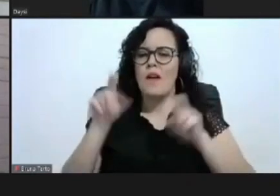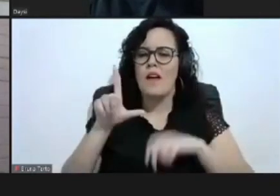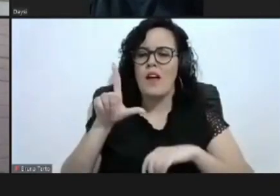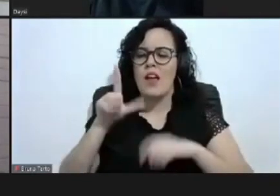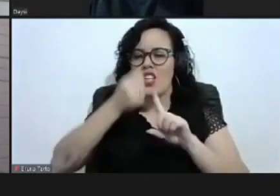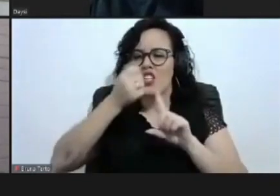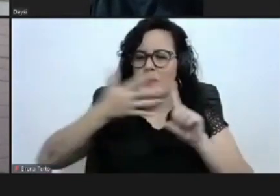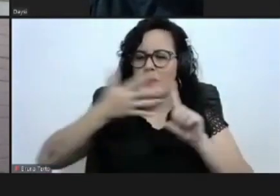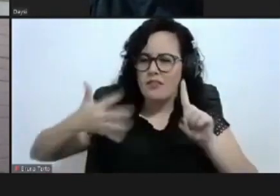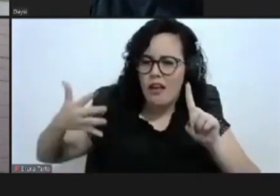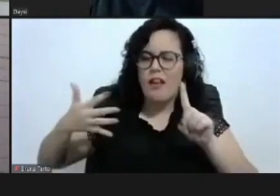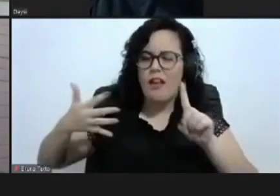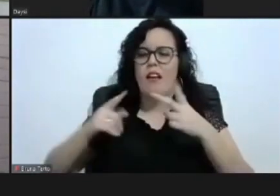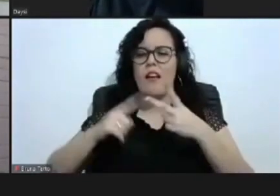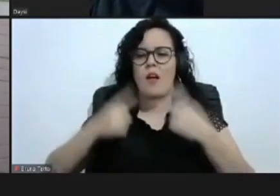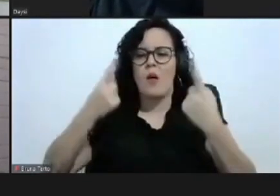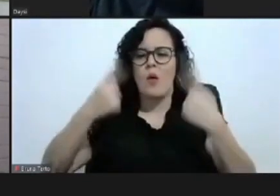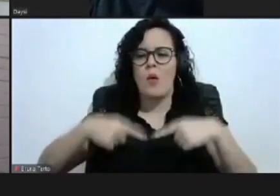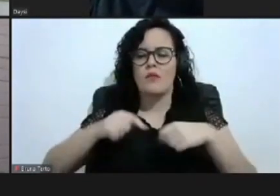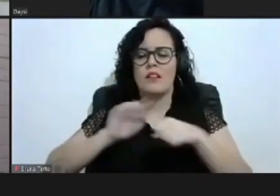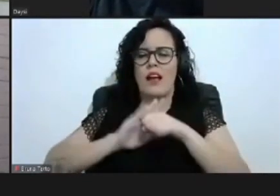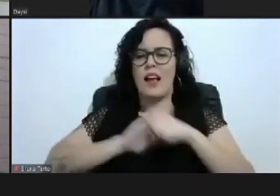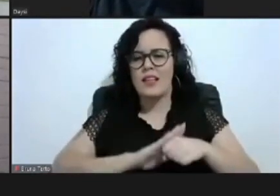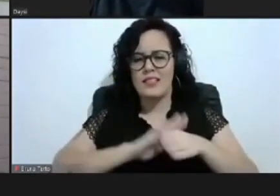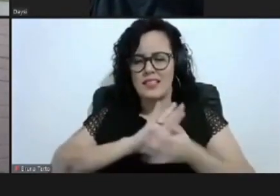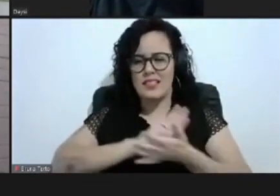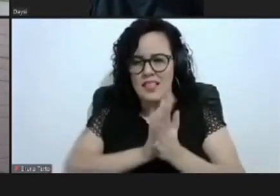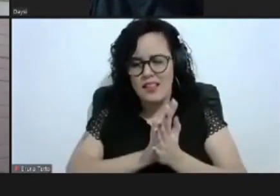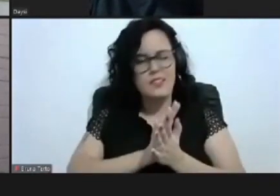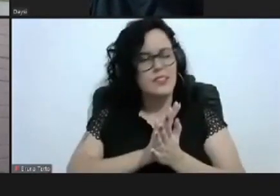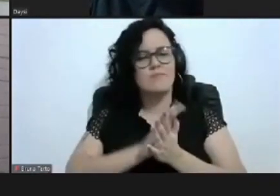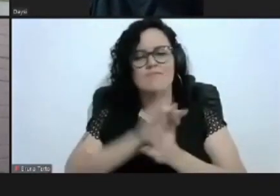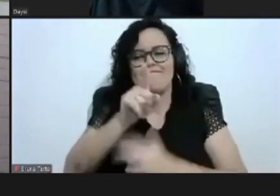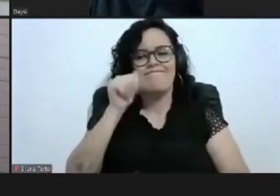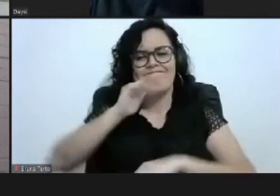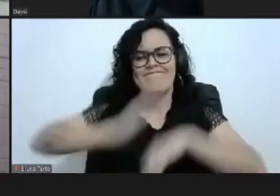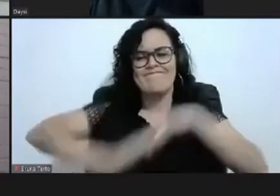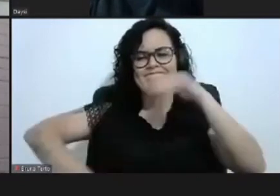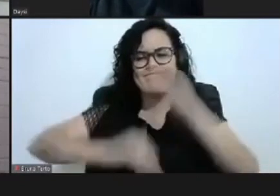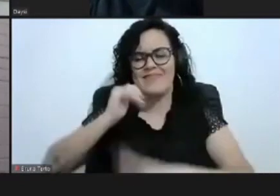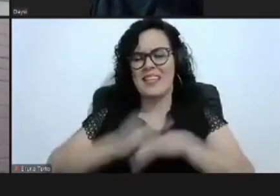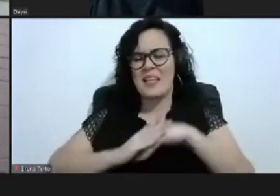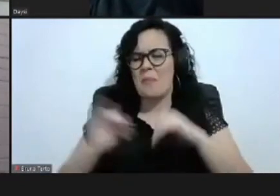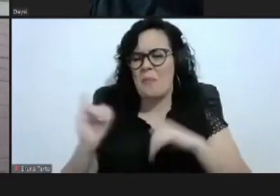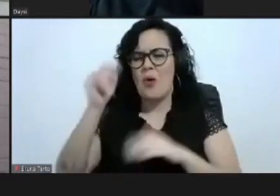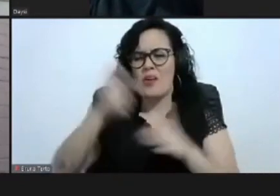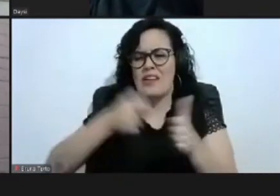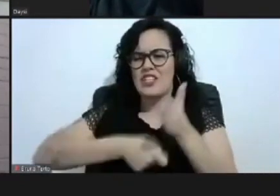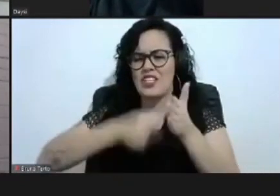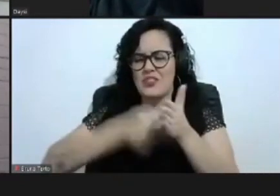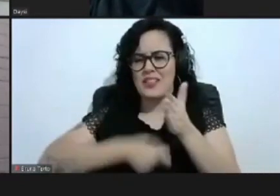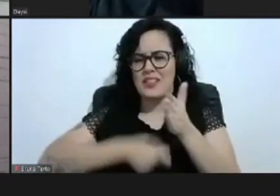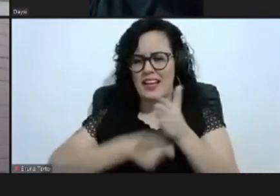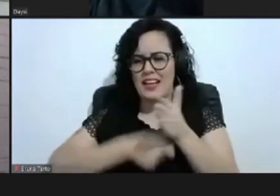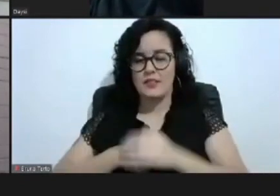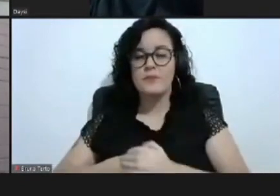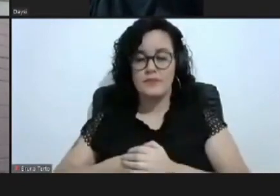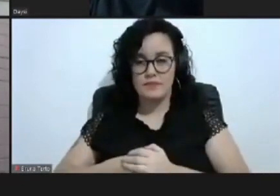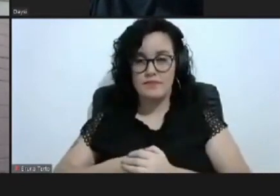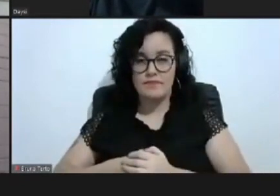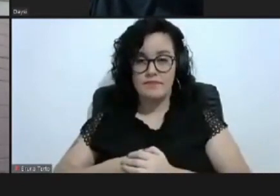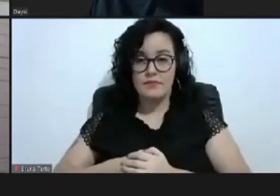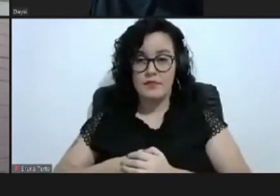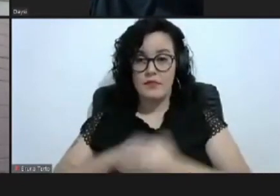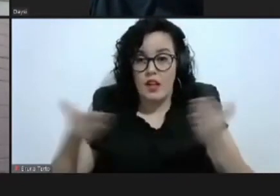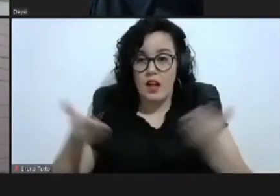temática antirracista, né, um papel mega importante do setor audiovisual. E a sua mais